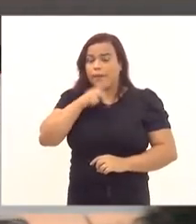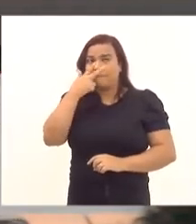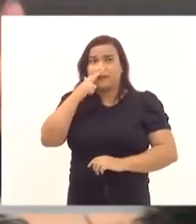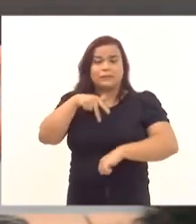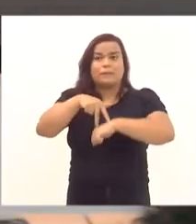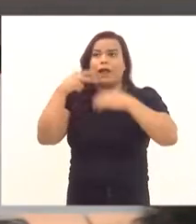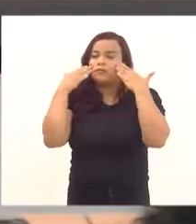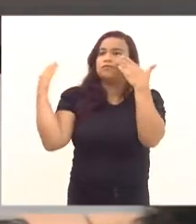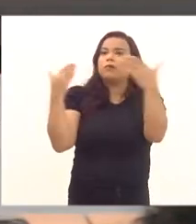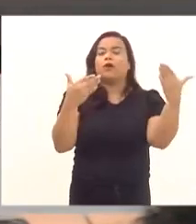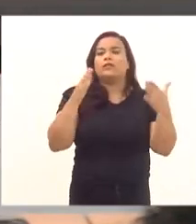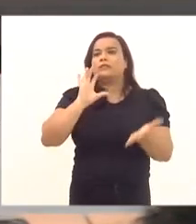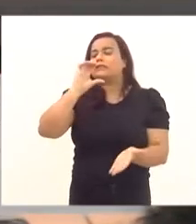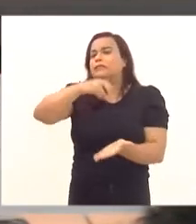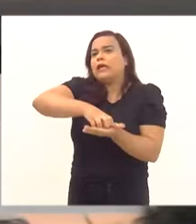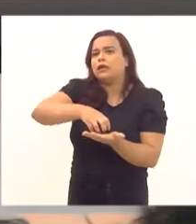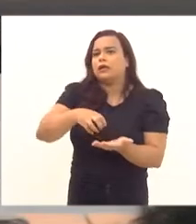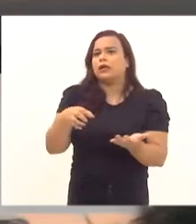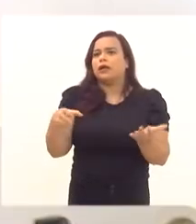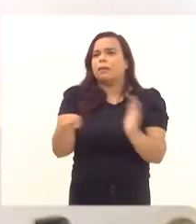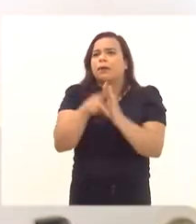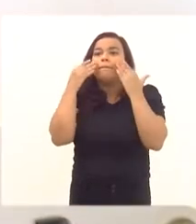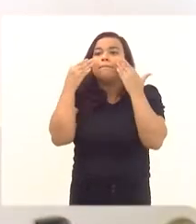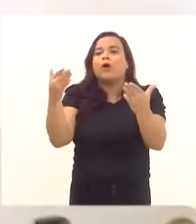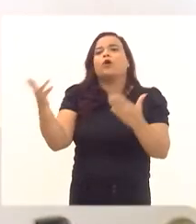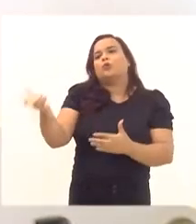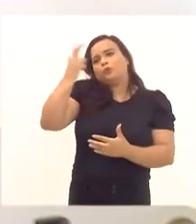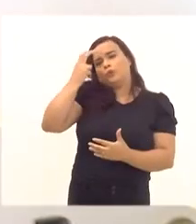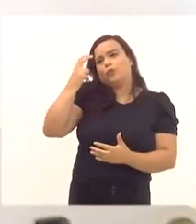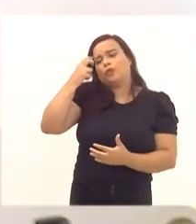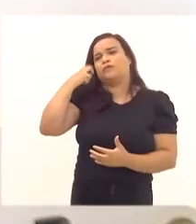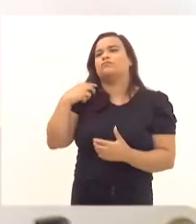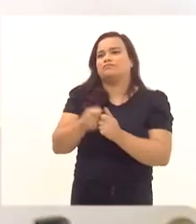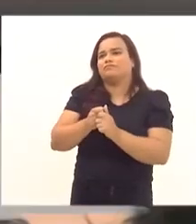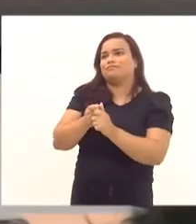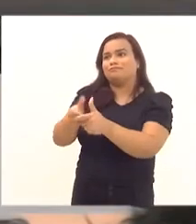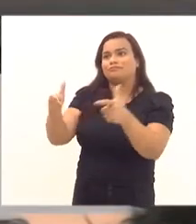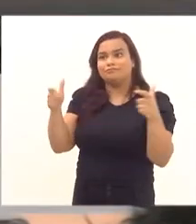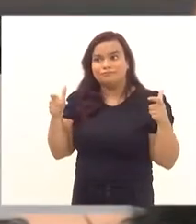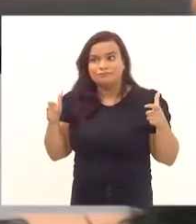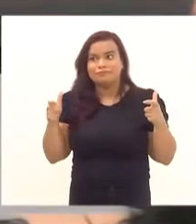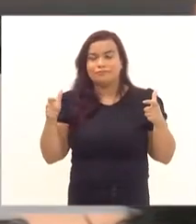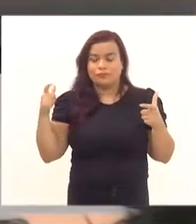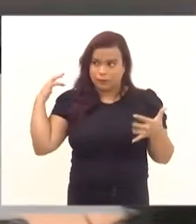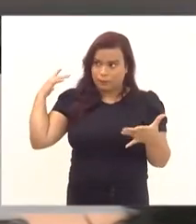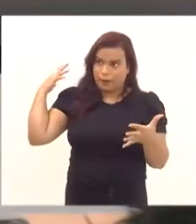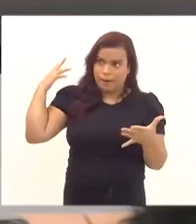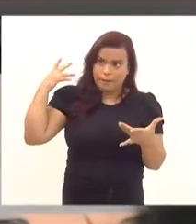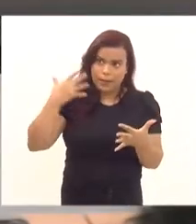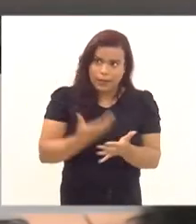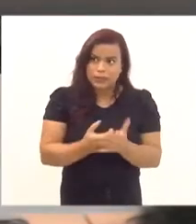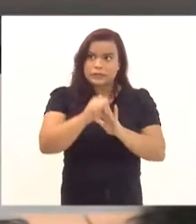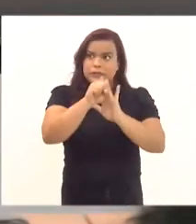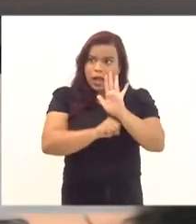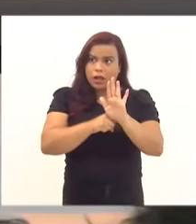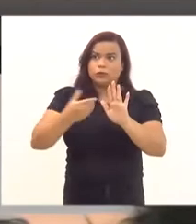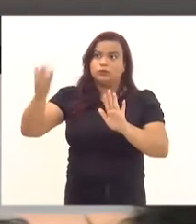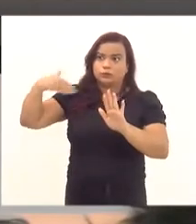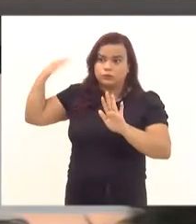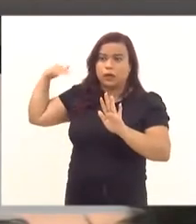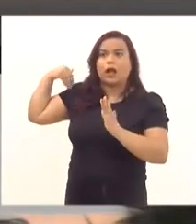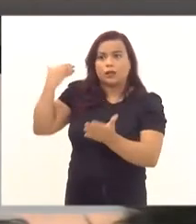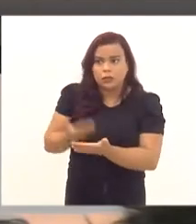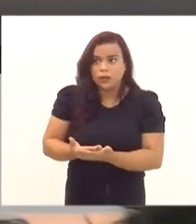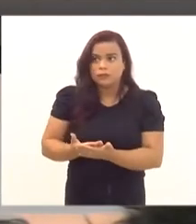das mais importantes manifestações culturais em boa parte do século passado está crescendo muito importante a radiométrico né não se